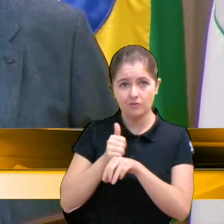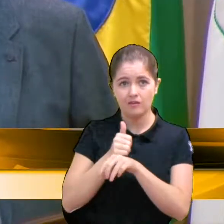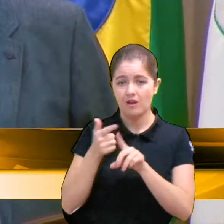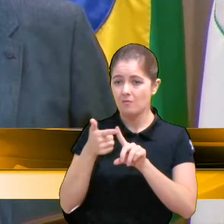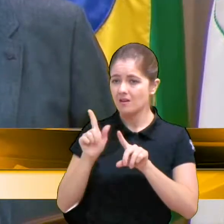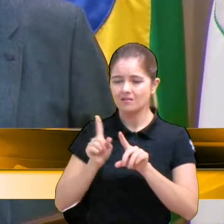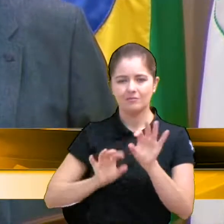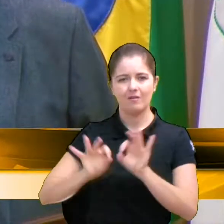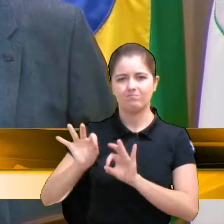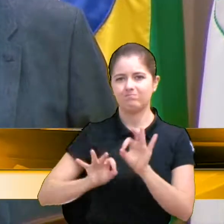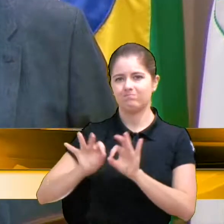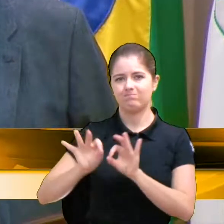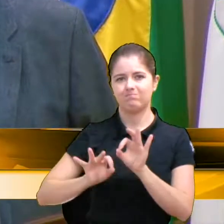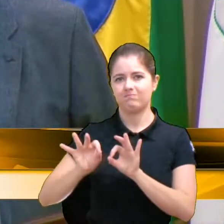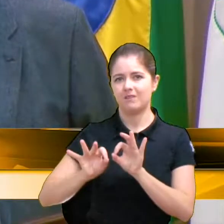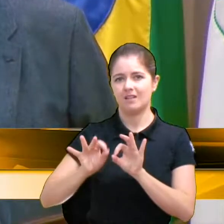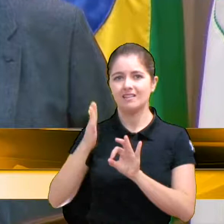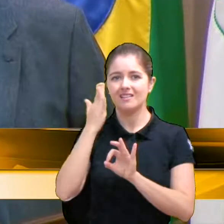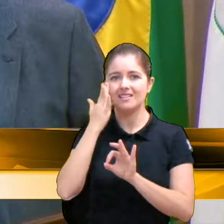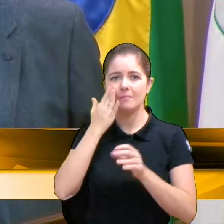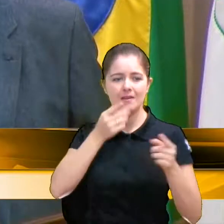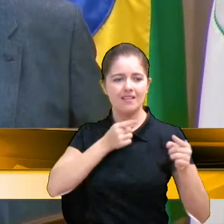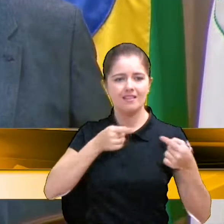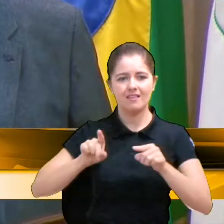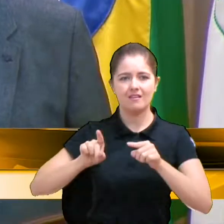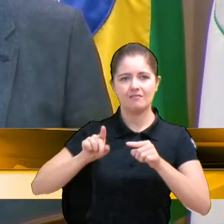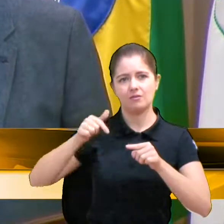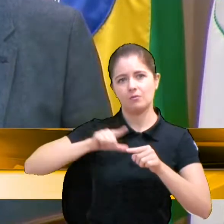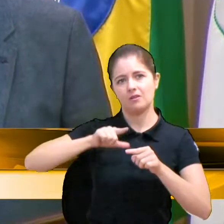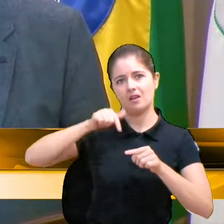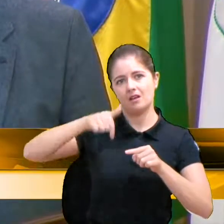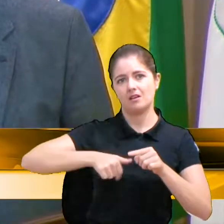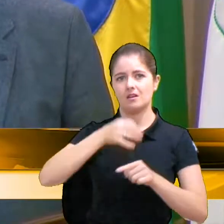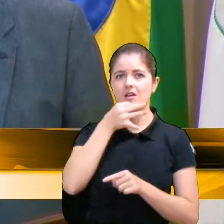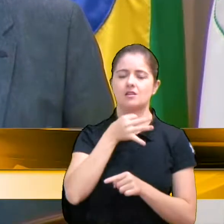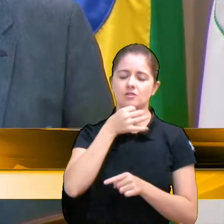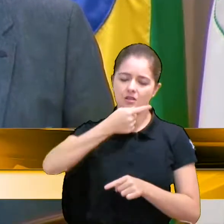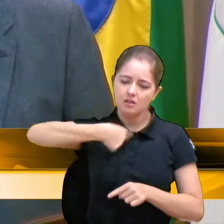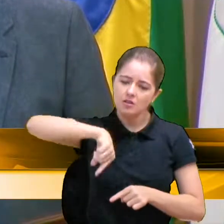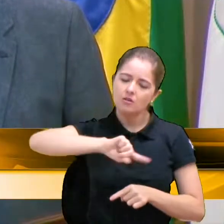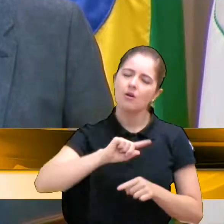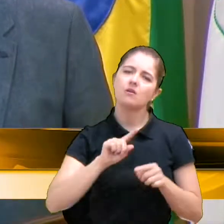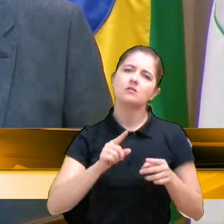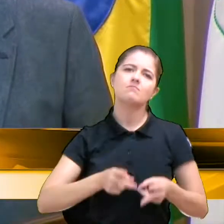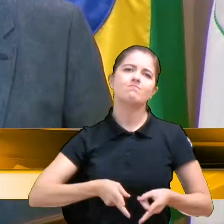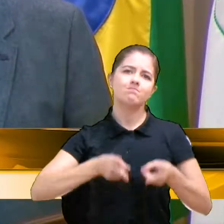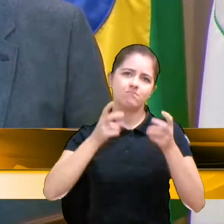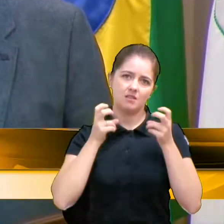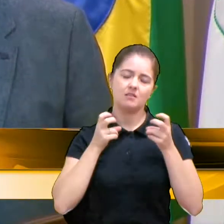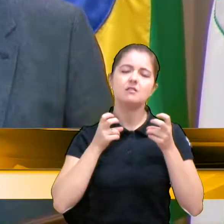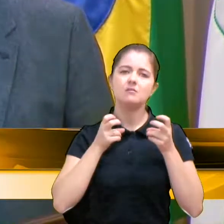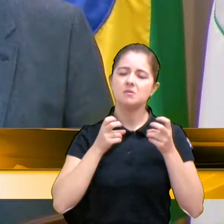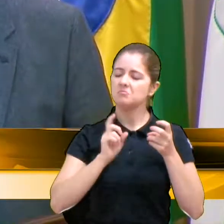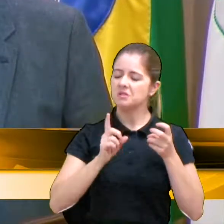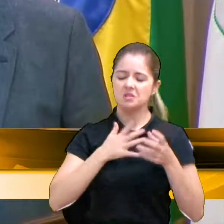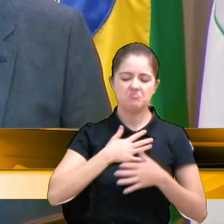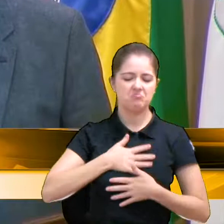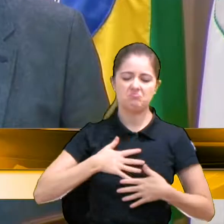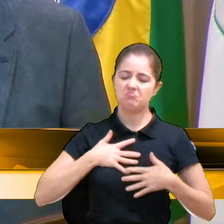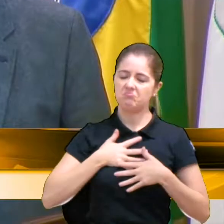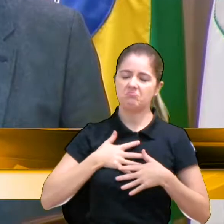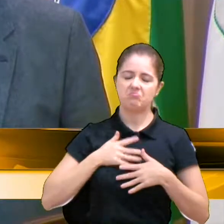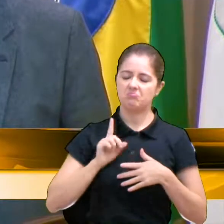desafios de Caxias do Sul, né? Então a gente percebe isso e está desgostando em